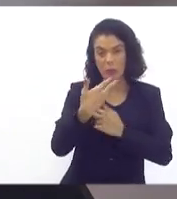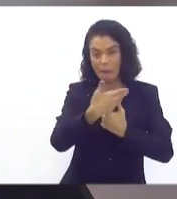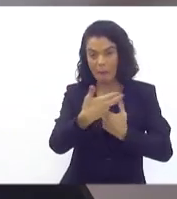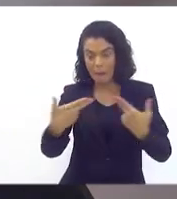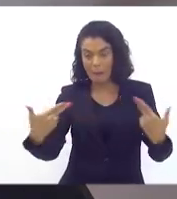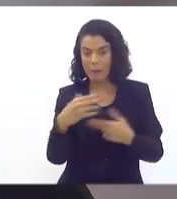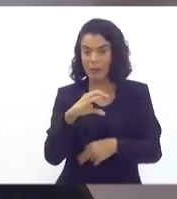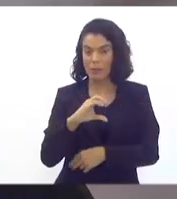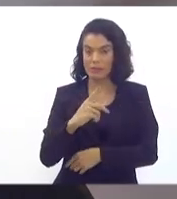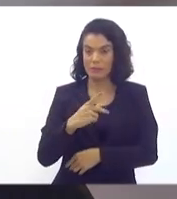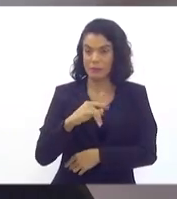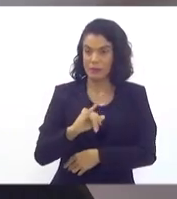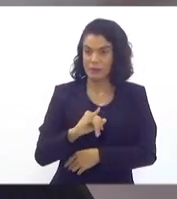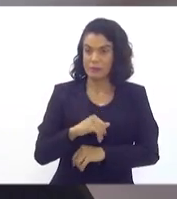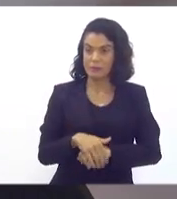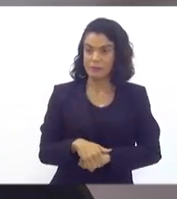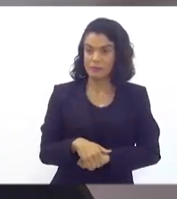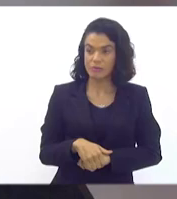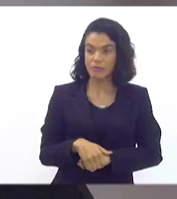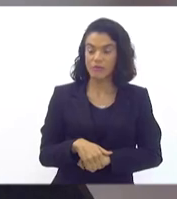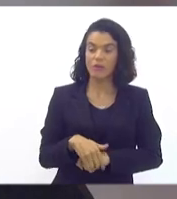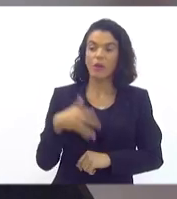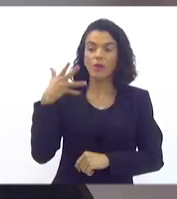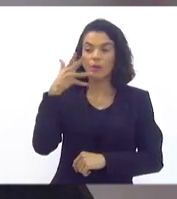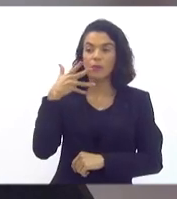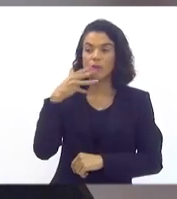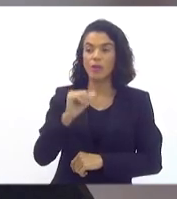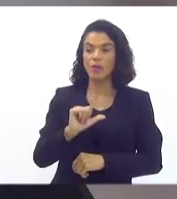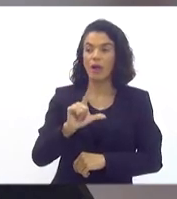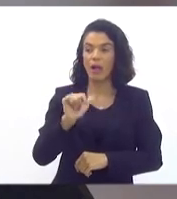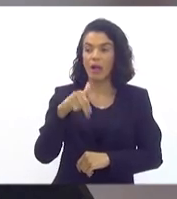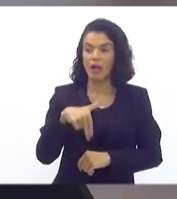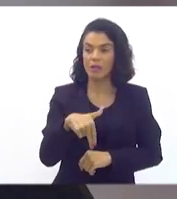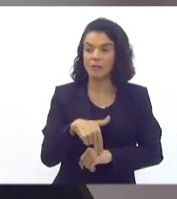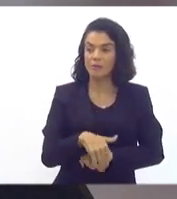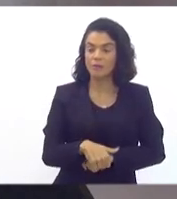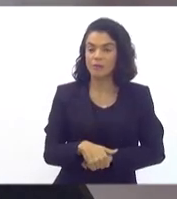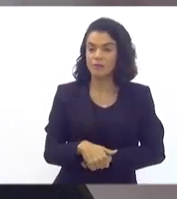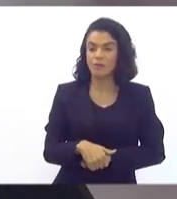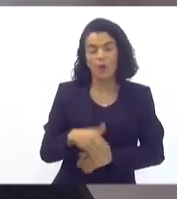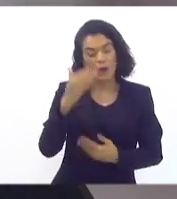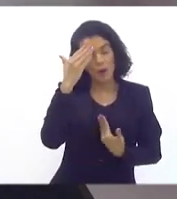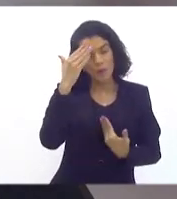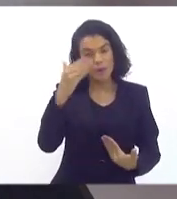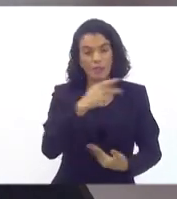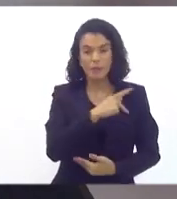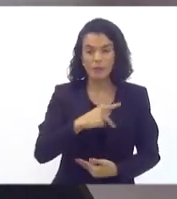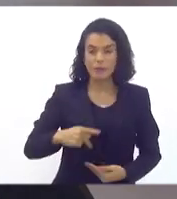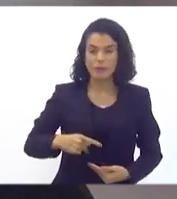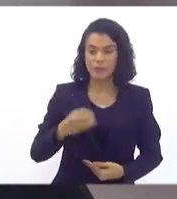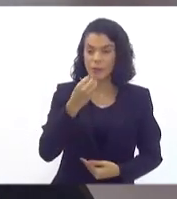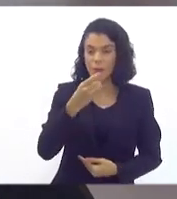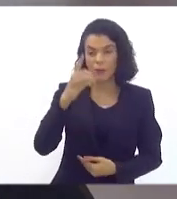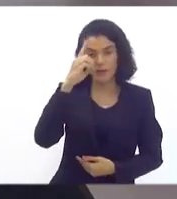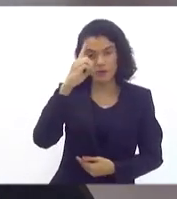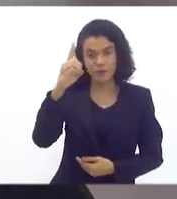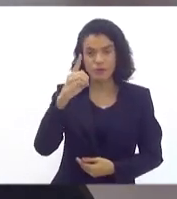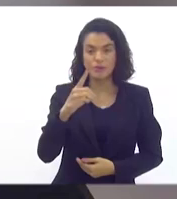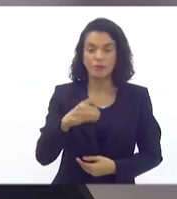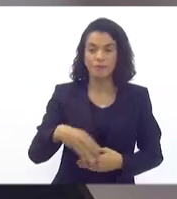passar para o deputado Alan Lopes quer fazer uso da palavra agora obrigado Presidente Bom dia